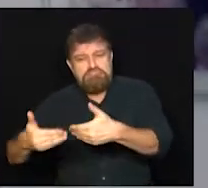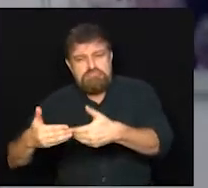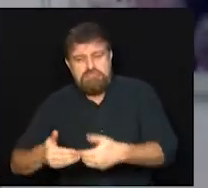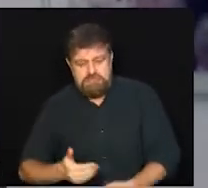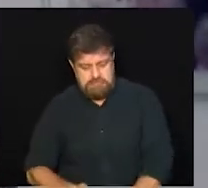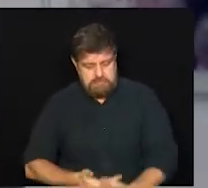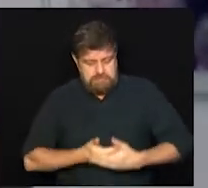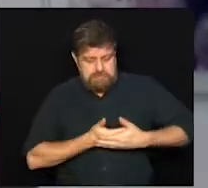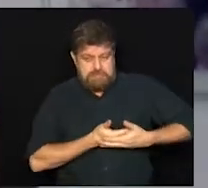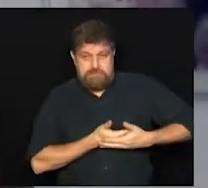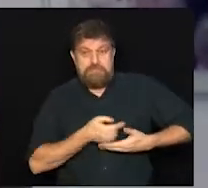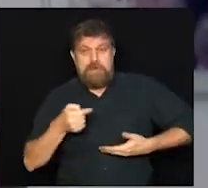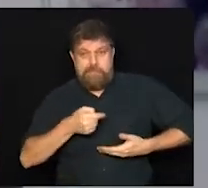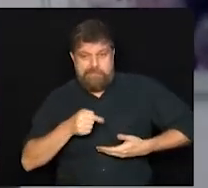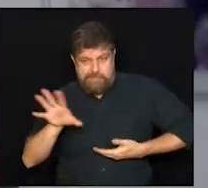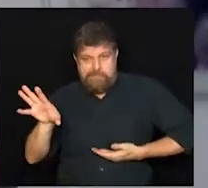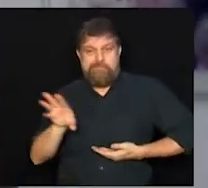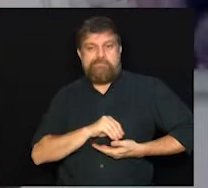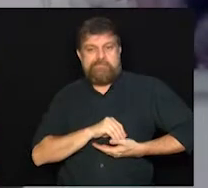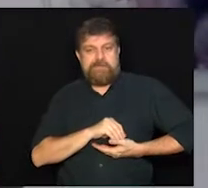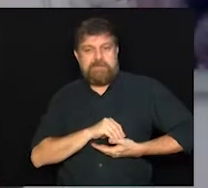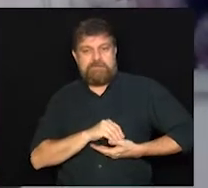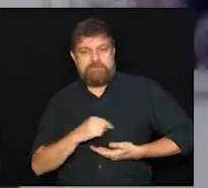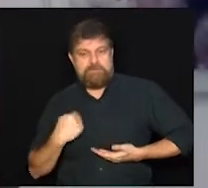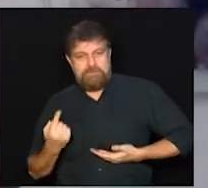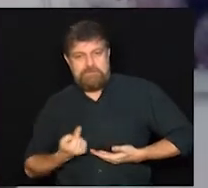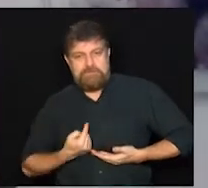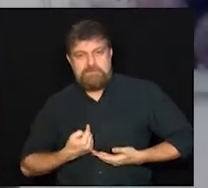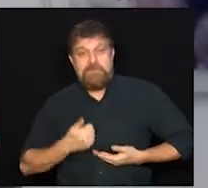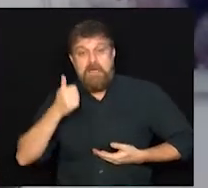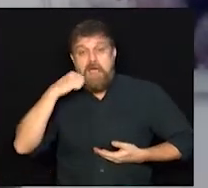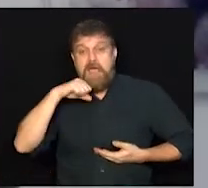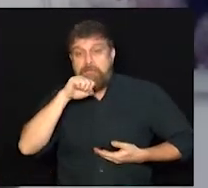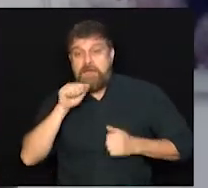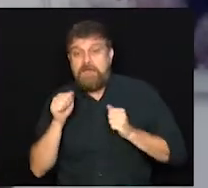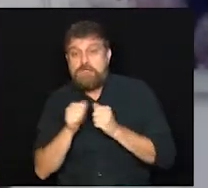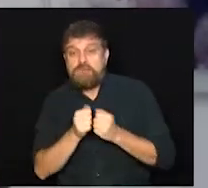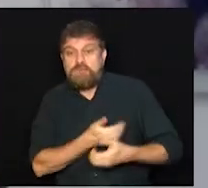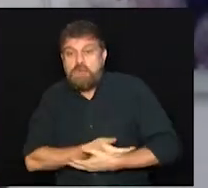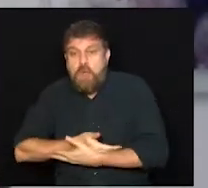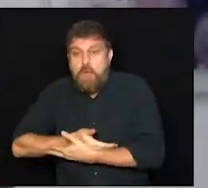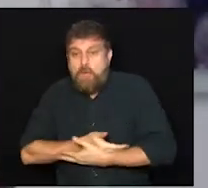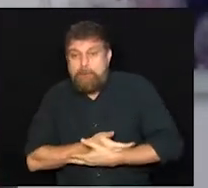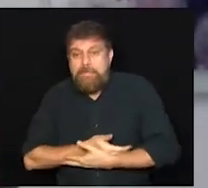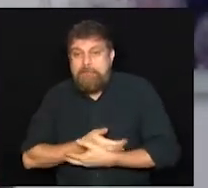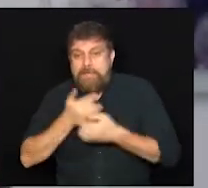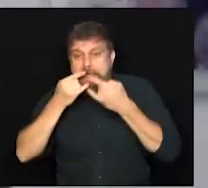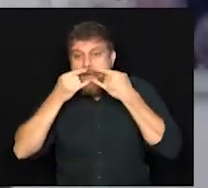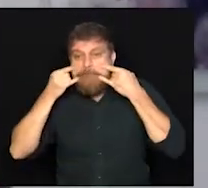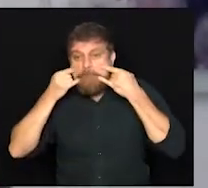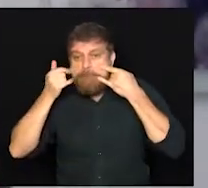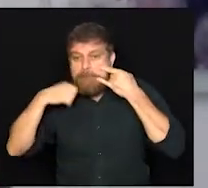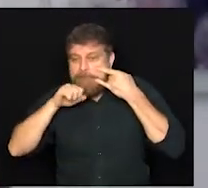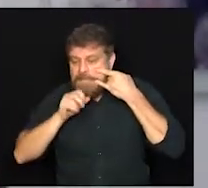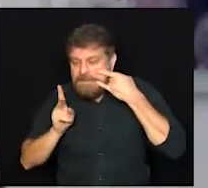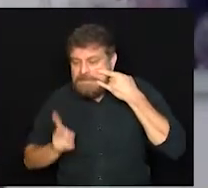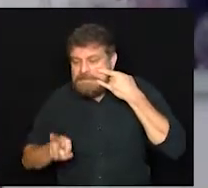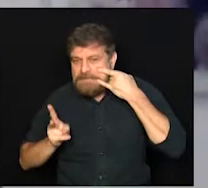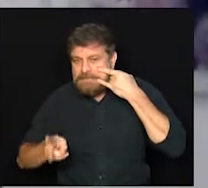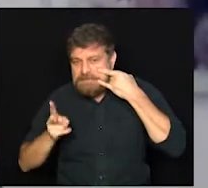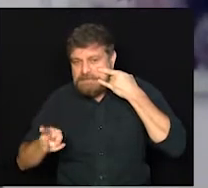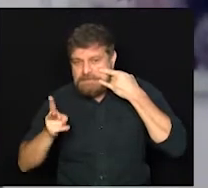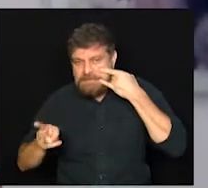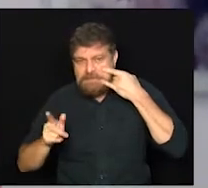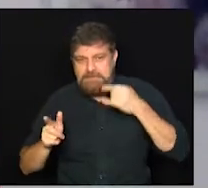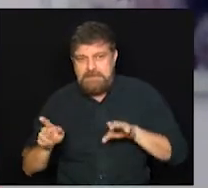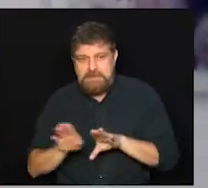posterior. A gente deixa a mãe com a criança, a mãe de máscara, fazendo todos os cuidados de